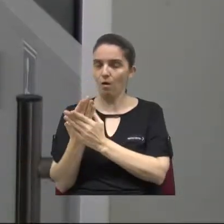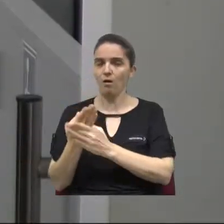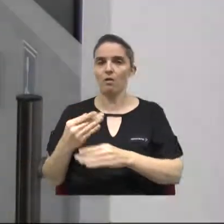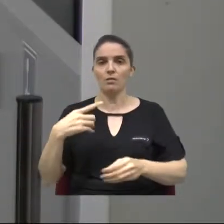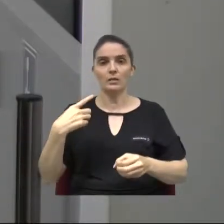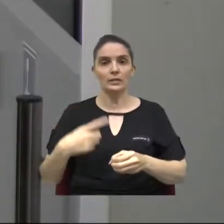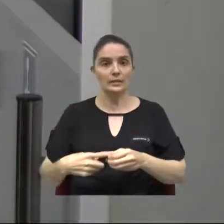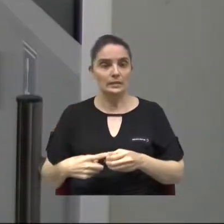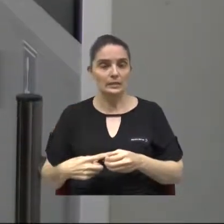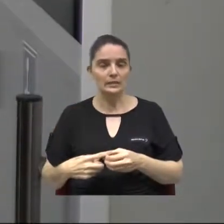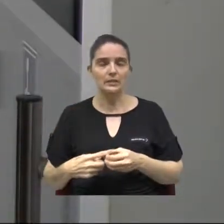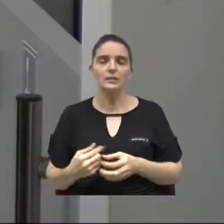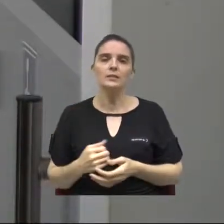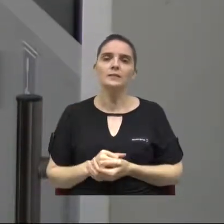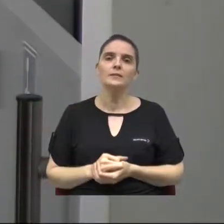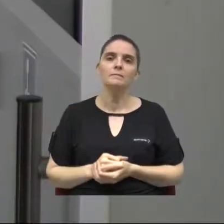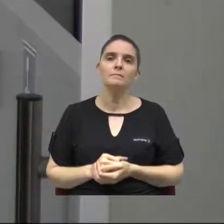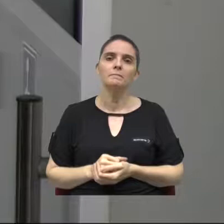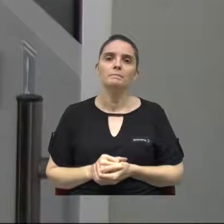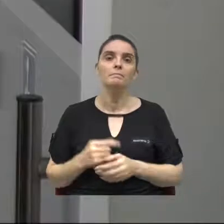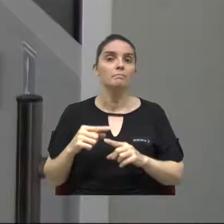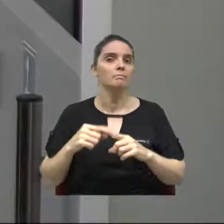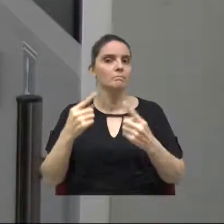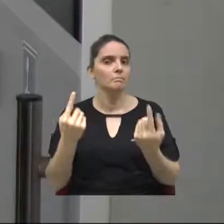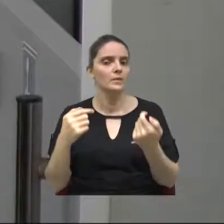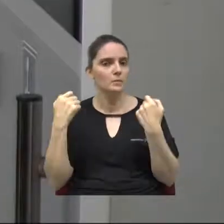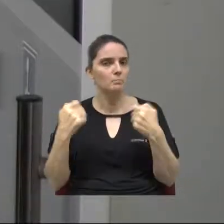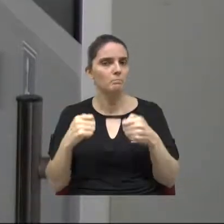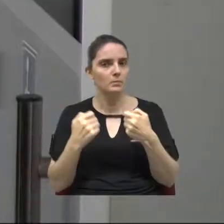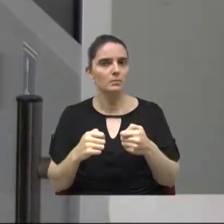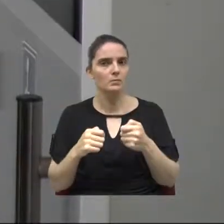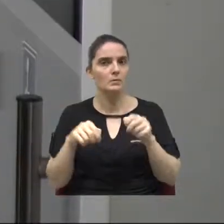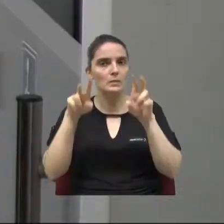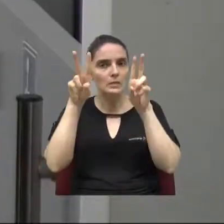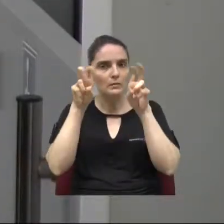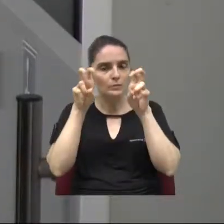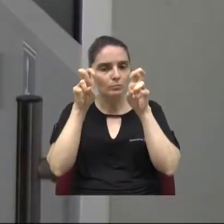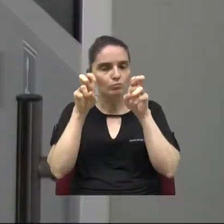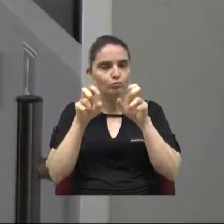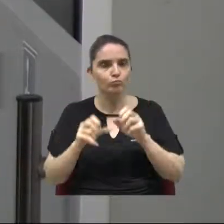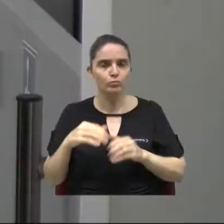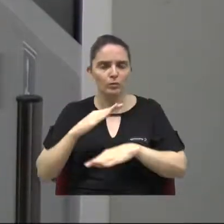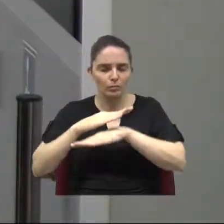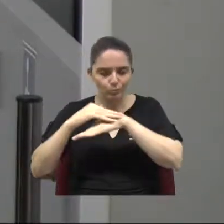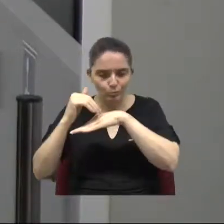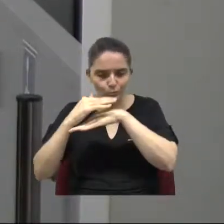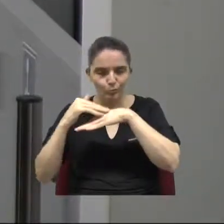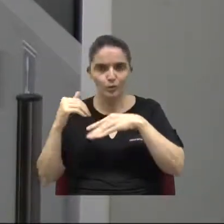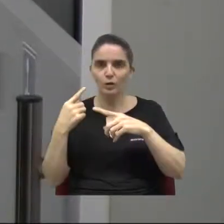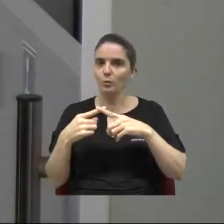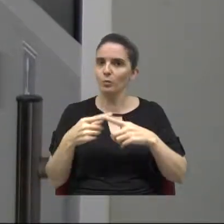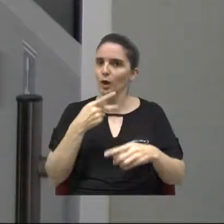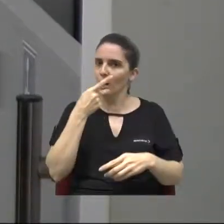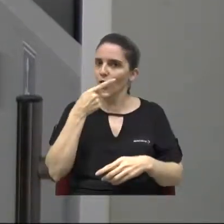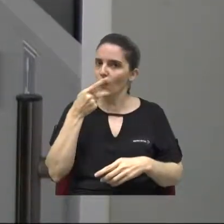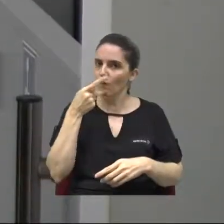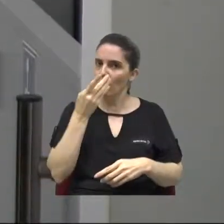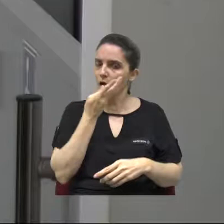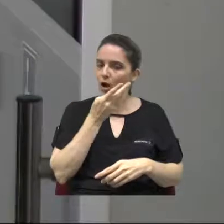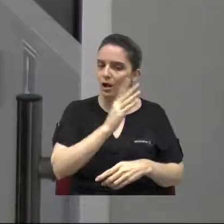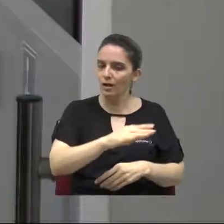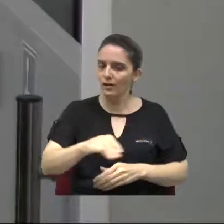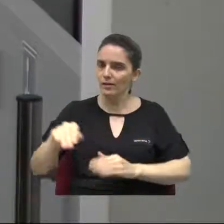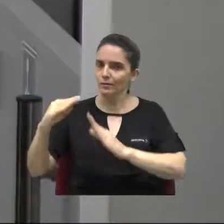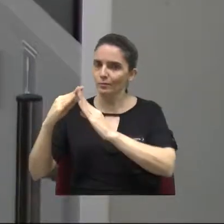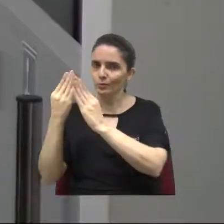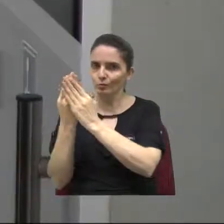têm alguma situação, mas de qualquer forma é preciso tratar esse assunto com muito carinho, principalmente porque trata de crianças. E criança na escola, ela